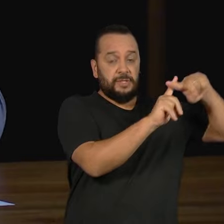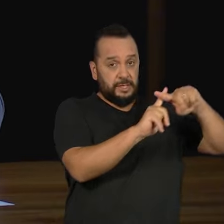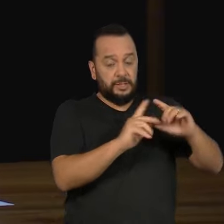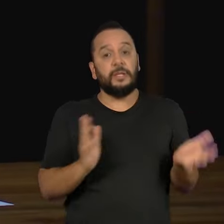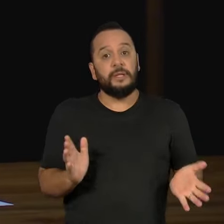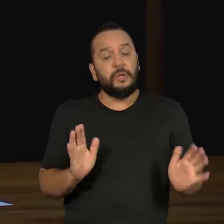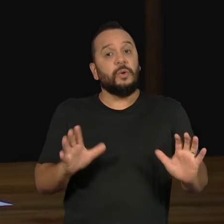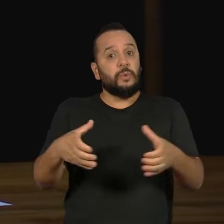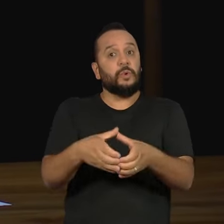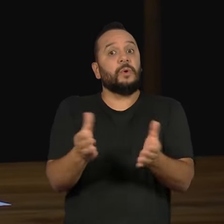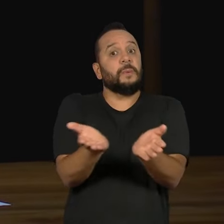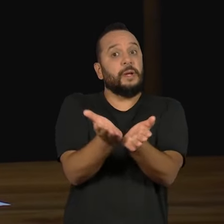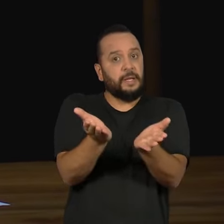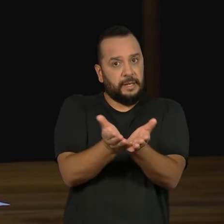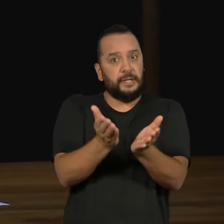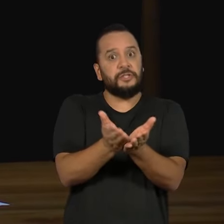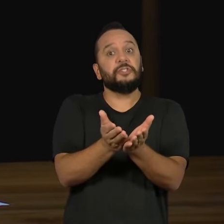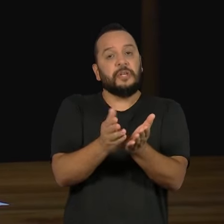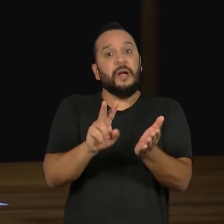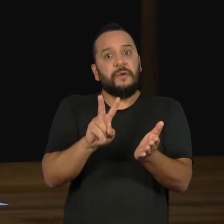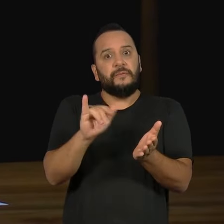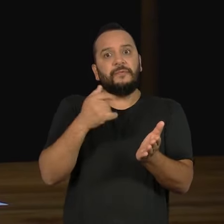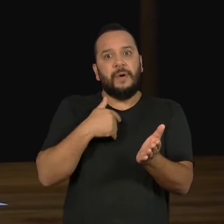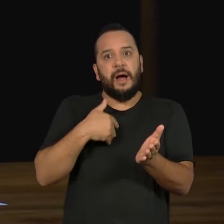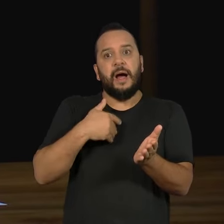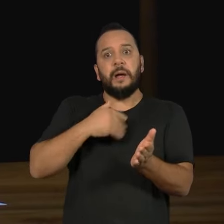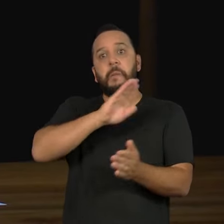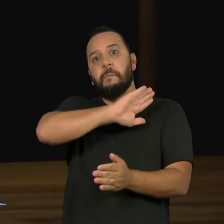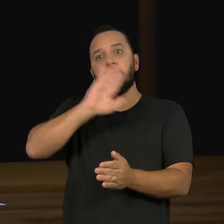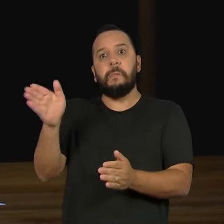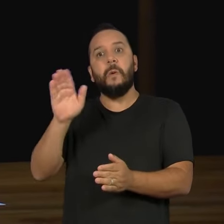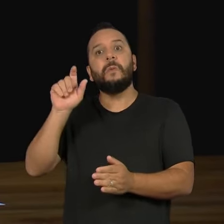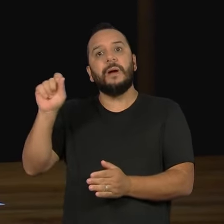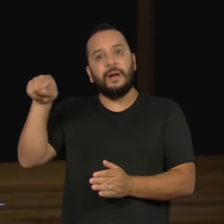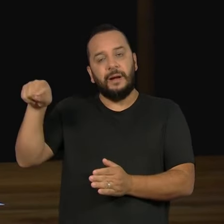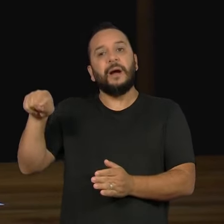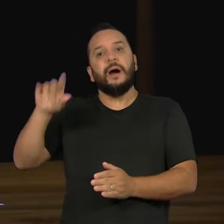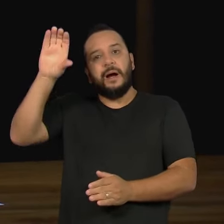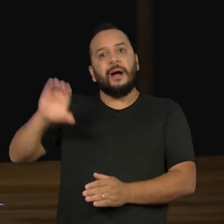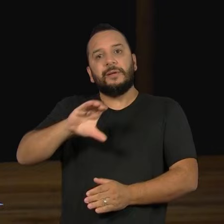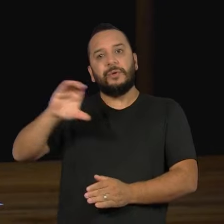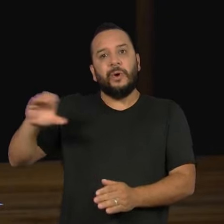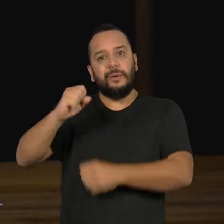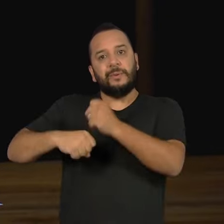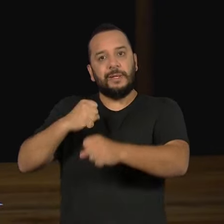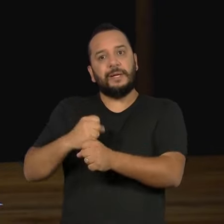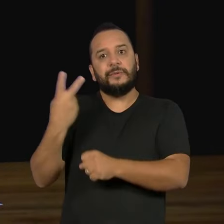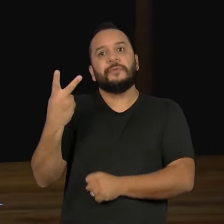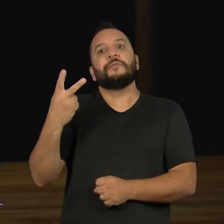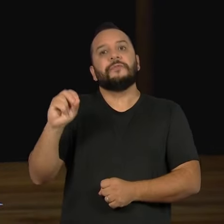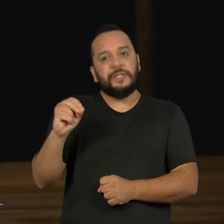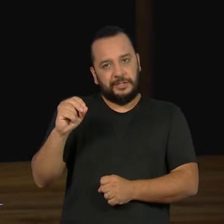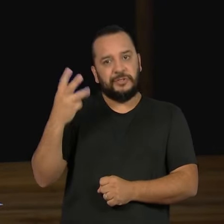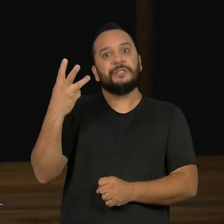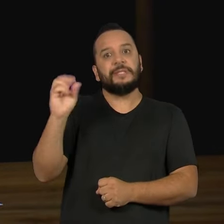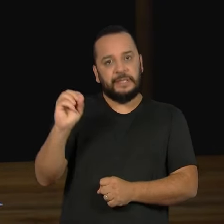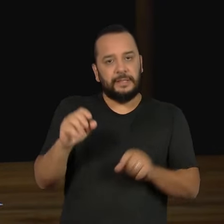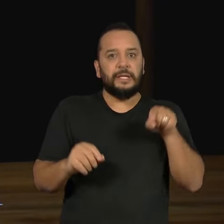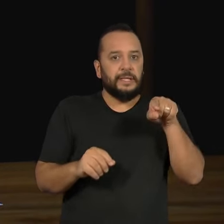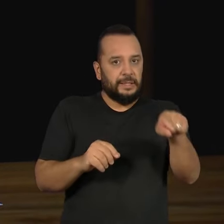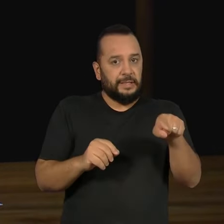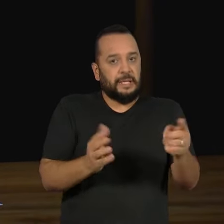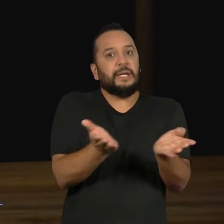evangélicos irão superar o número de católicos no Brasil em 2030 é uma população que já tem influência